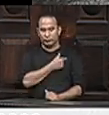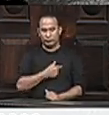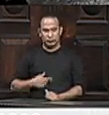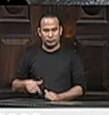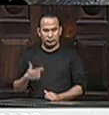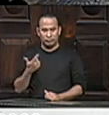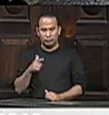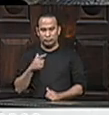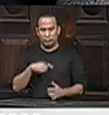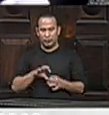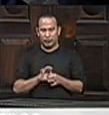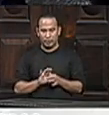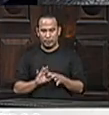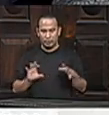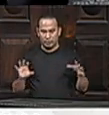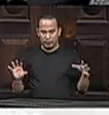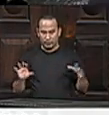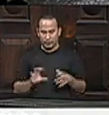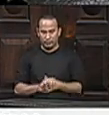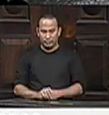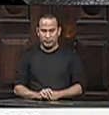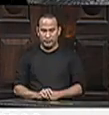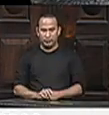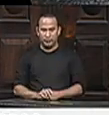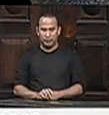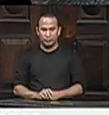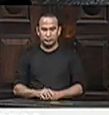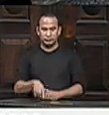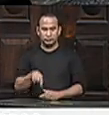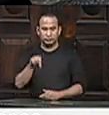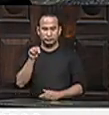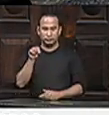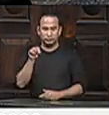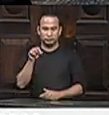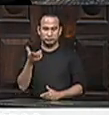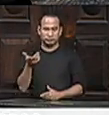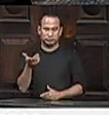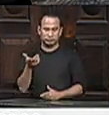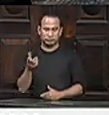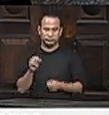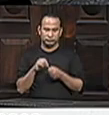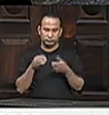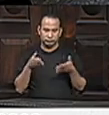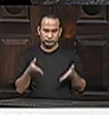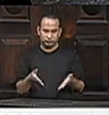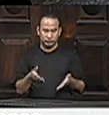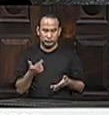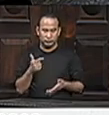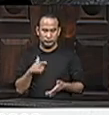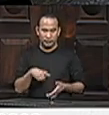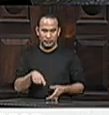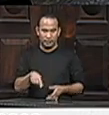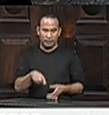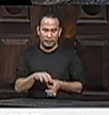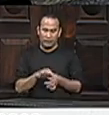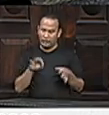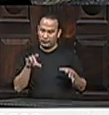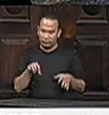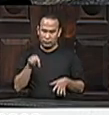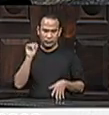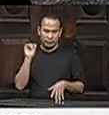será realizada pelo Ministério do Trabalho e Emprego. Ou seja, o